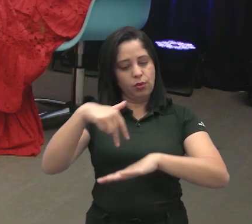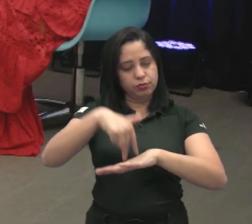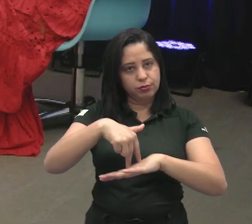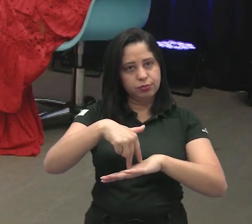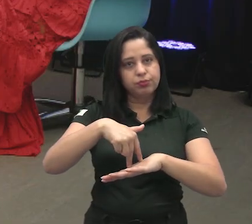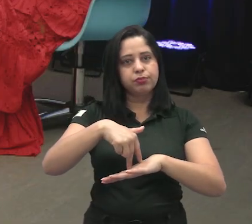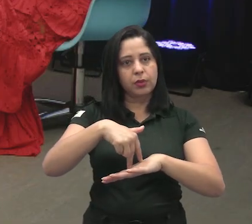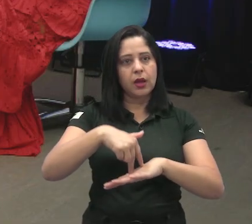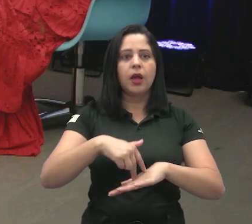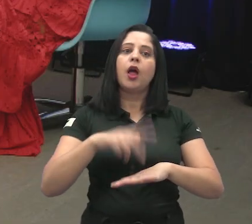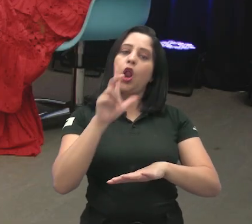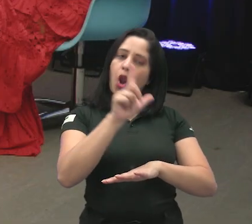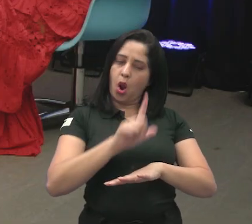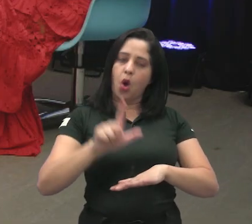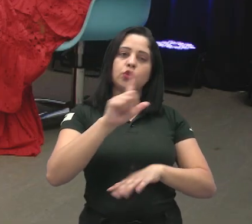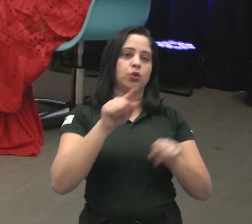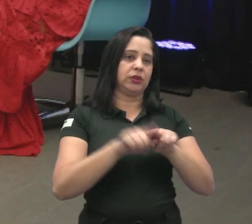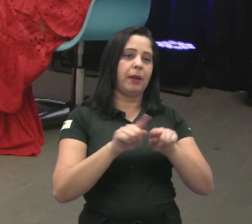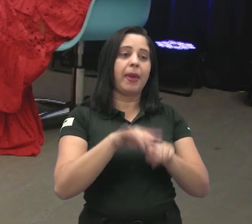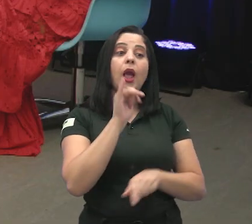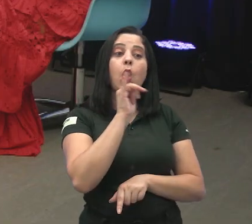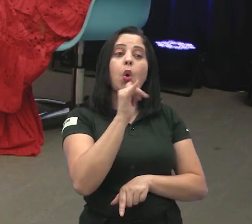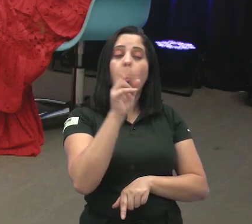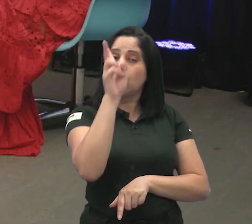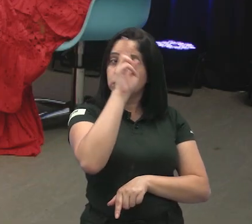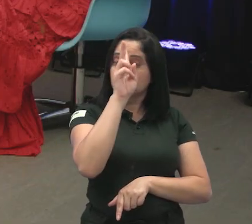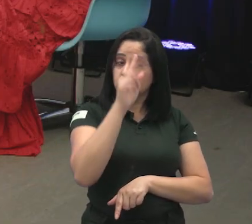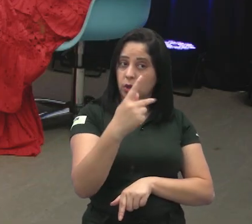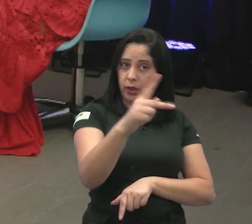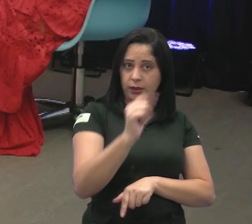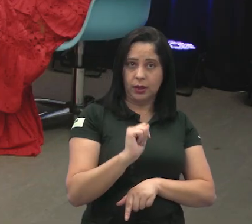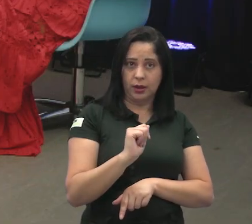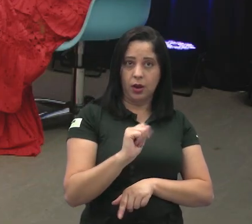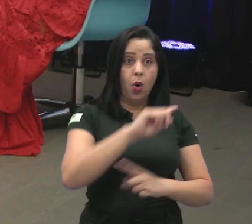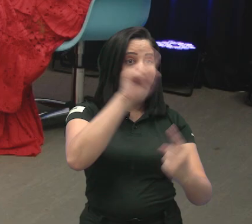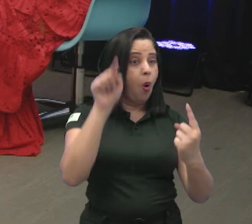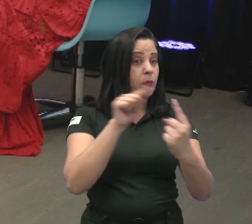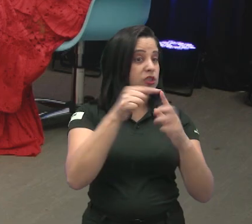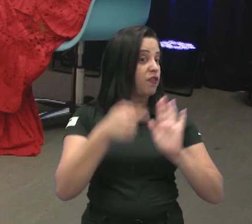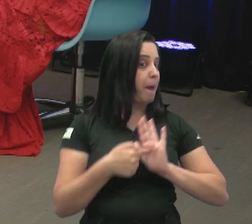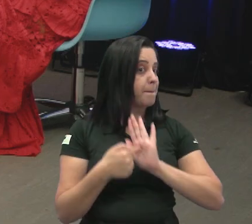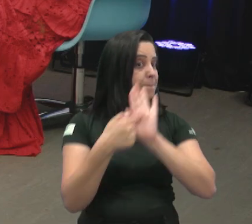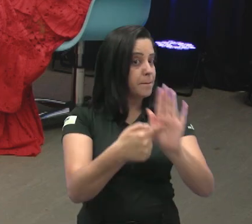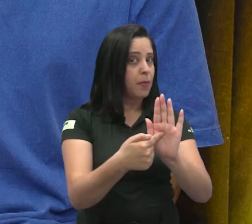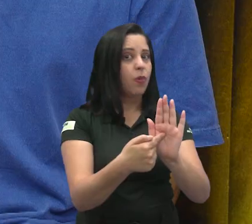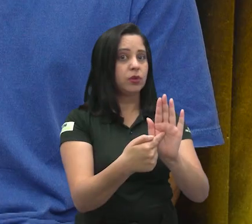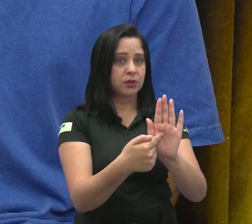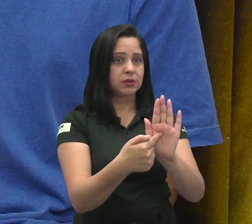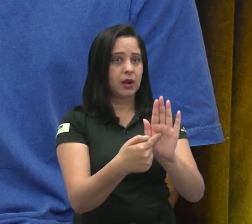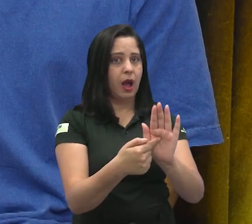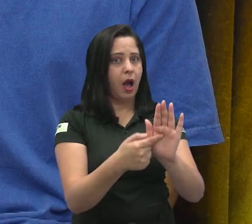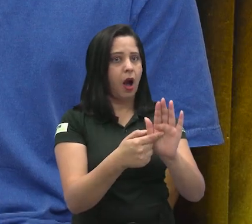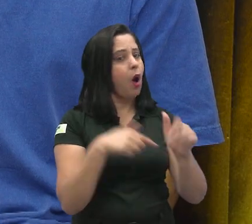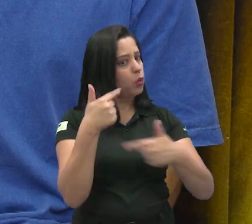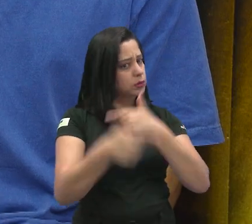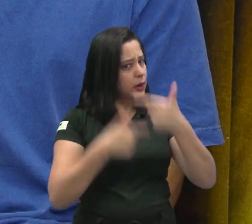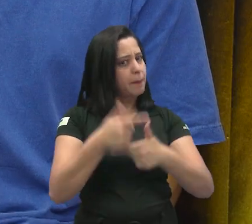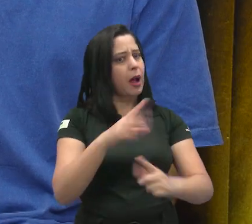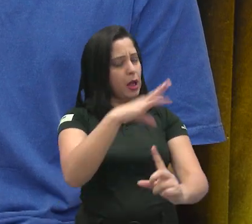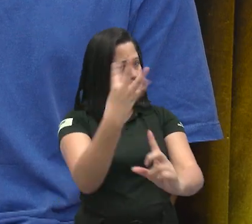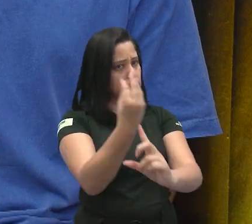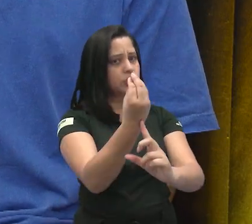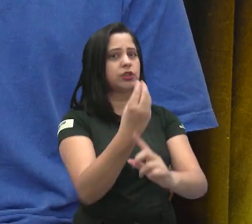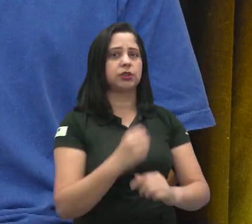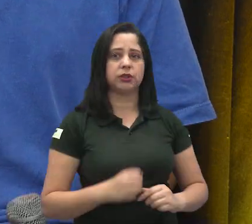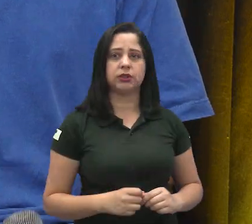conta um pouquinho a trajetória de cada artista, mas dá mais espaço pro trabalho mesmo, né? Então a gente tem mais música do que conversa no programa mesmo,